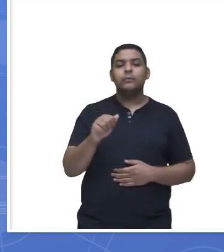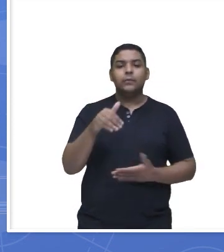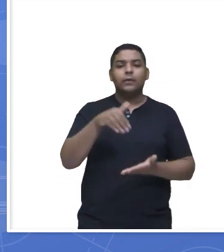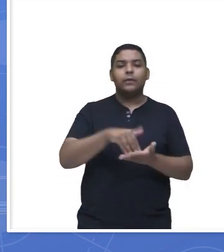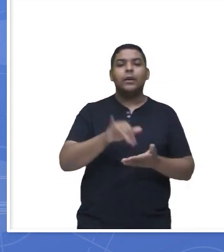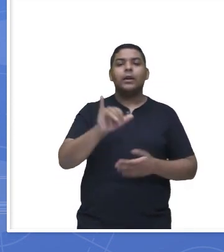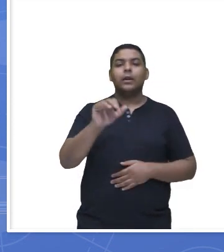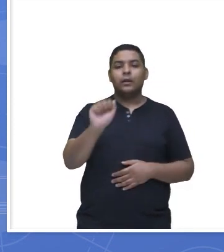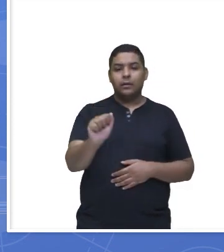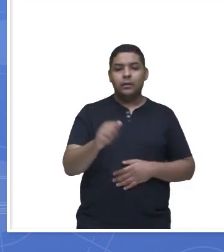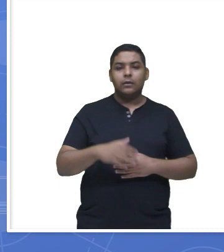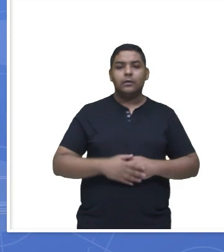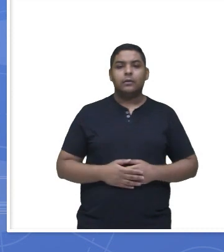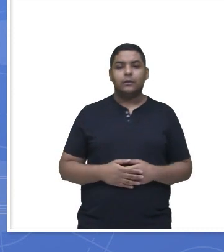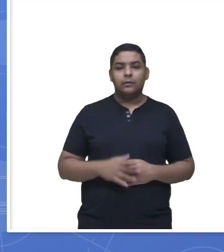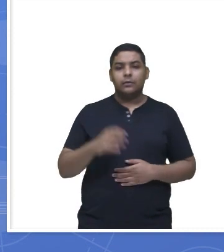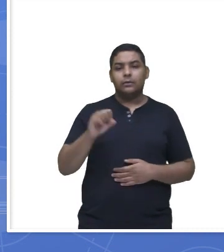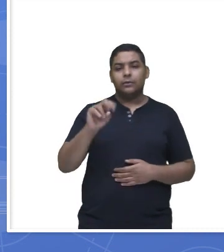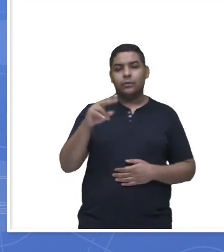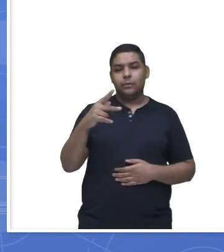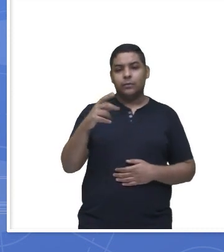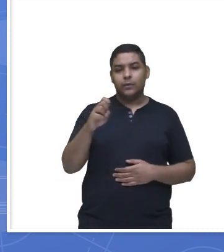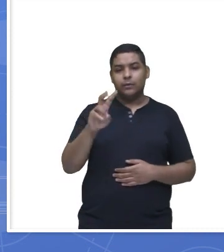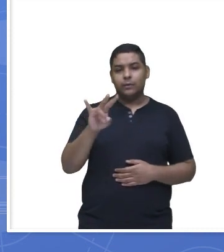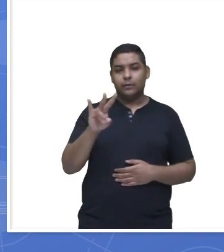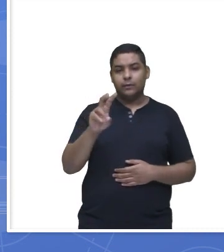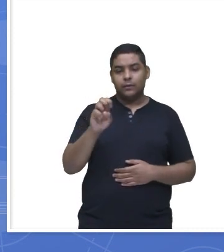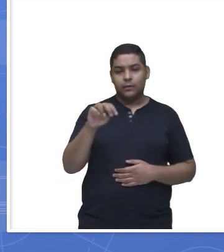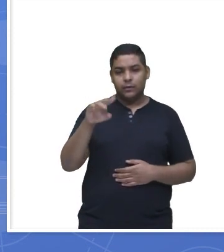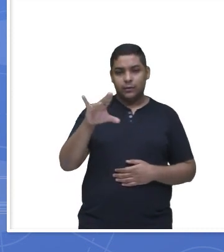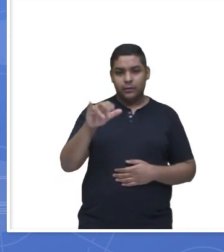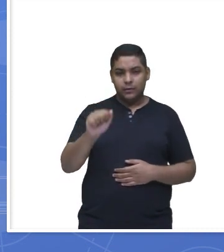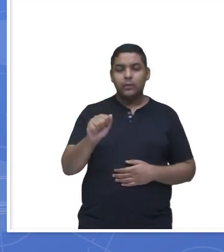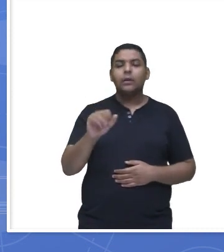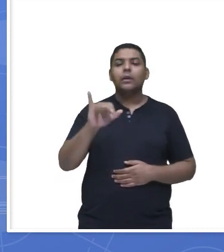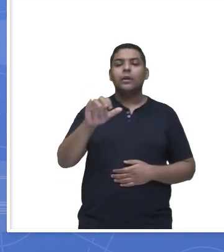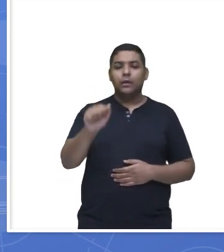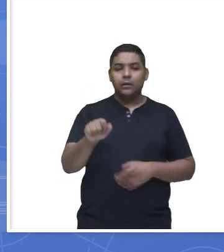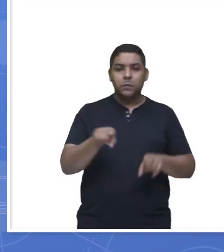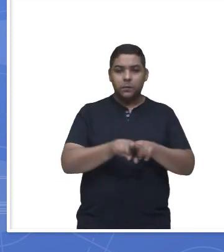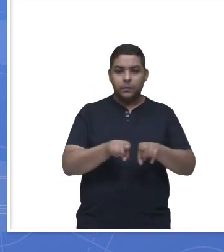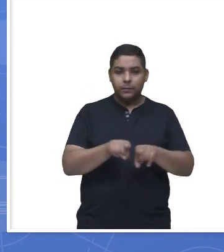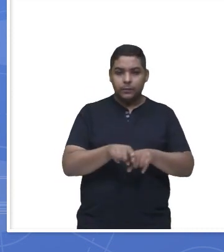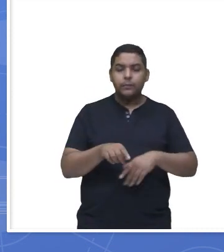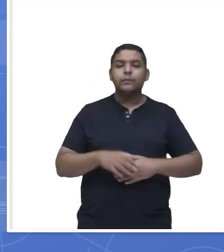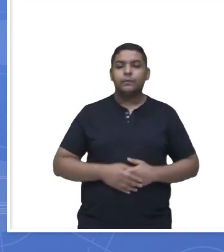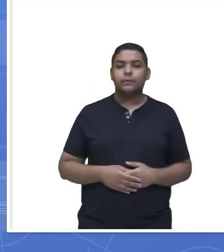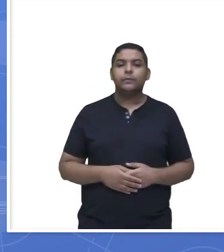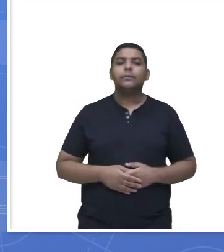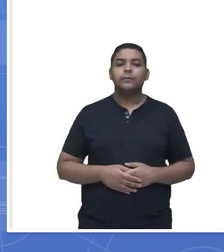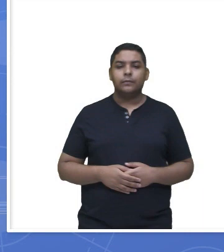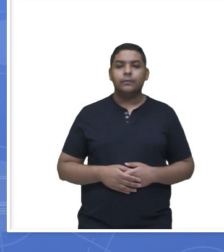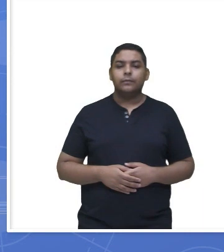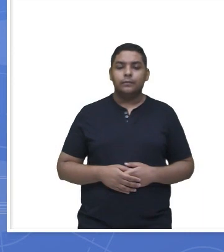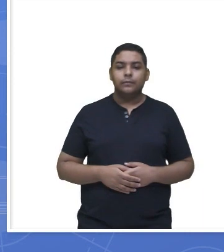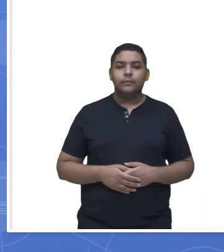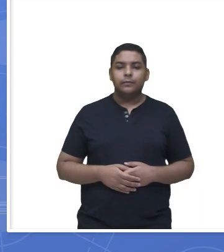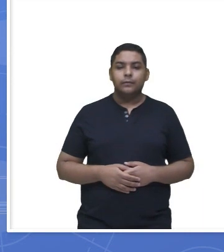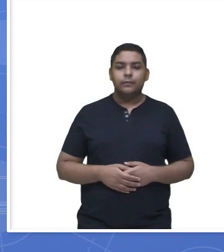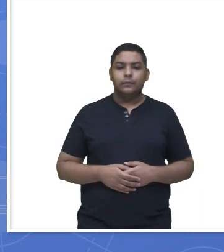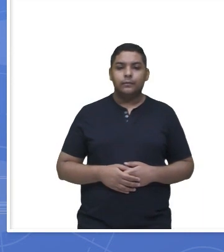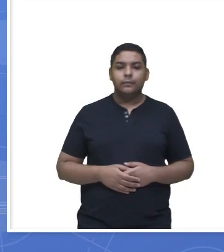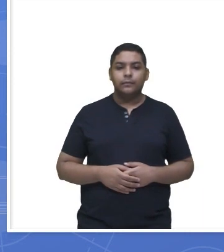e supervivência, que termina com IA. Porém, aqui somente a palavra periferia